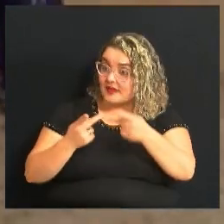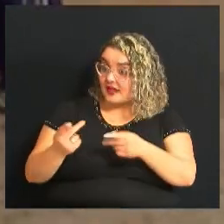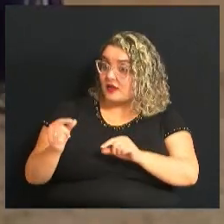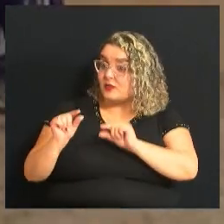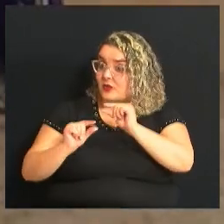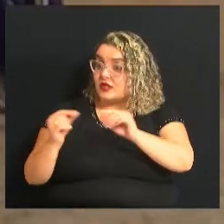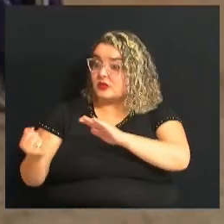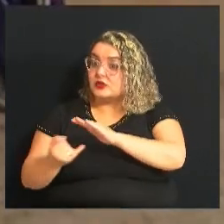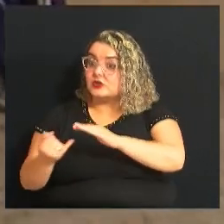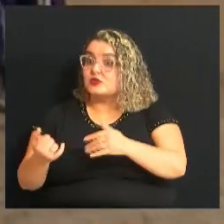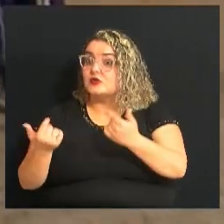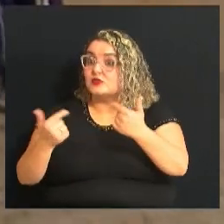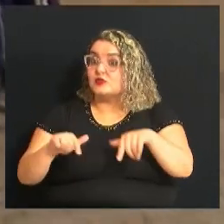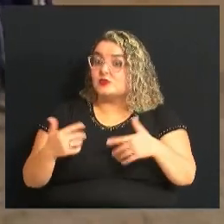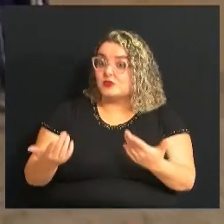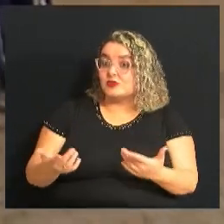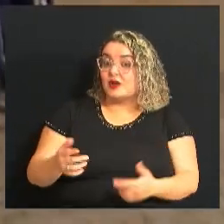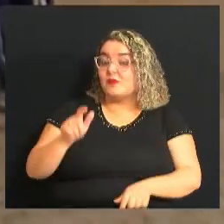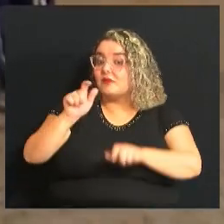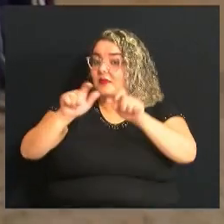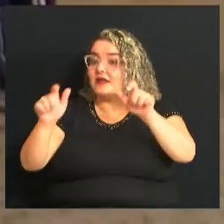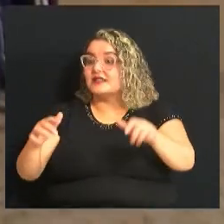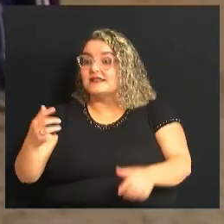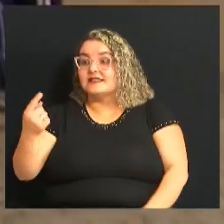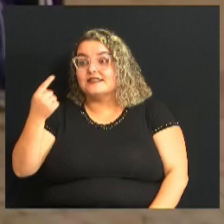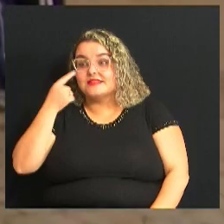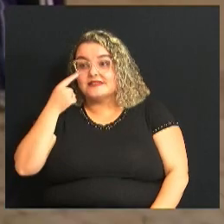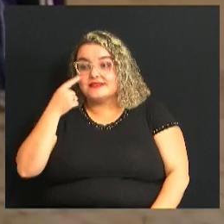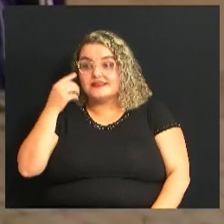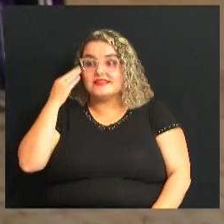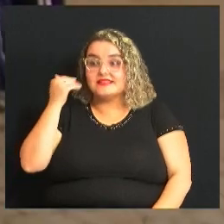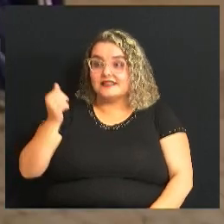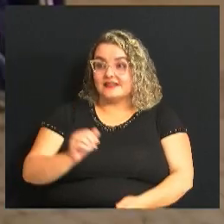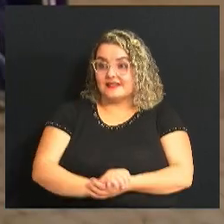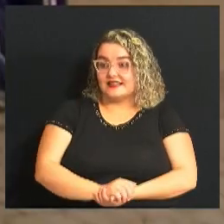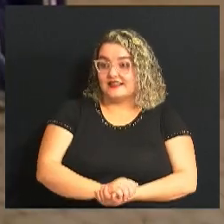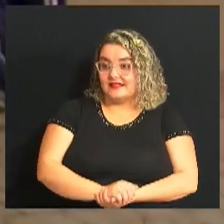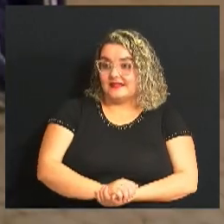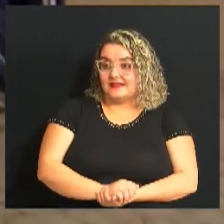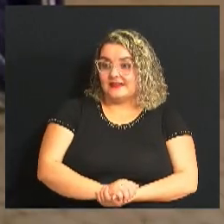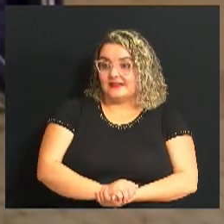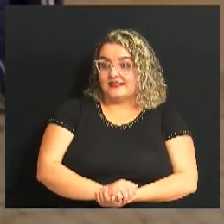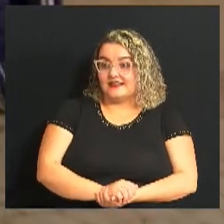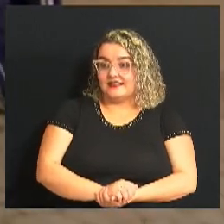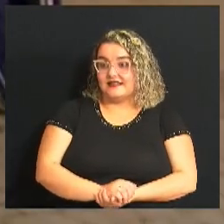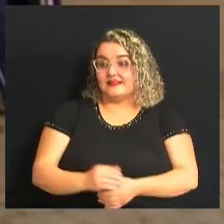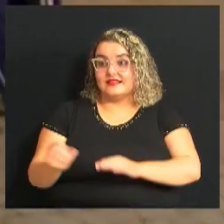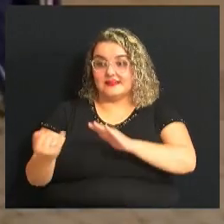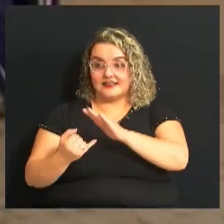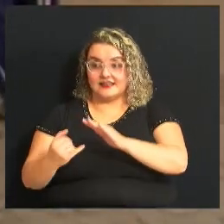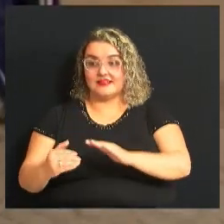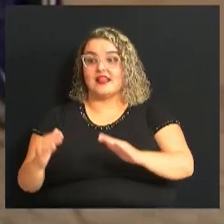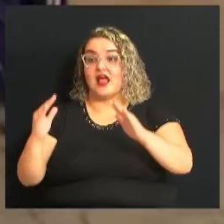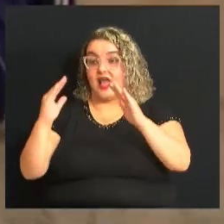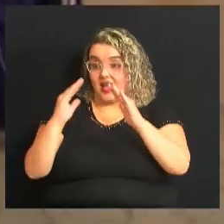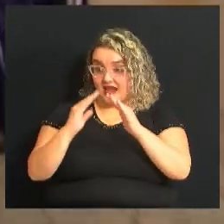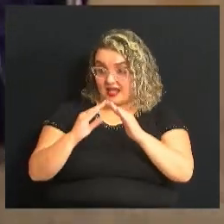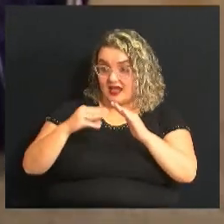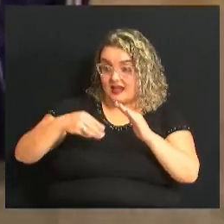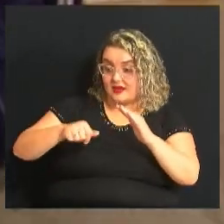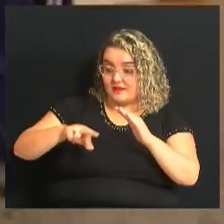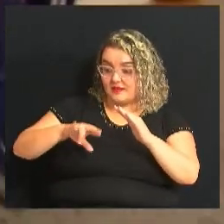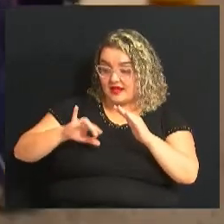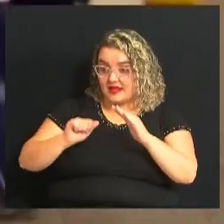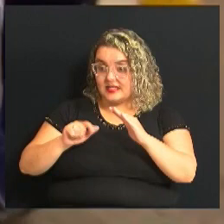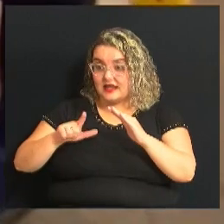onde nós estamos, para o pessoal em casa se situar, não é? A instituição Casa da Criança Maria Luísa Hatz, ela